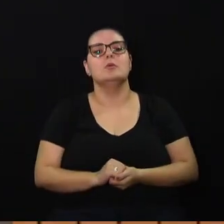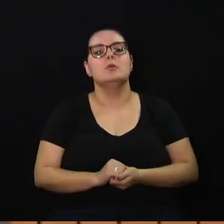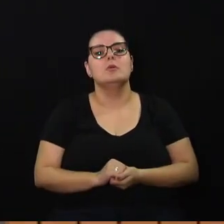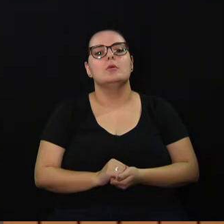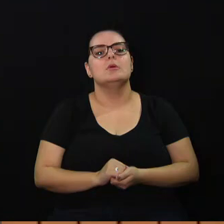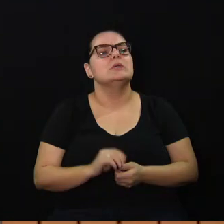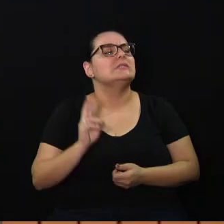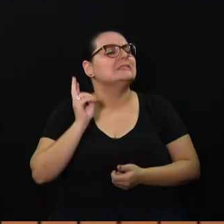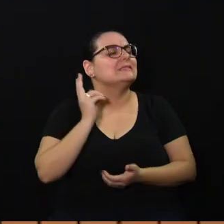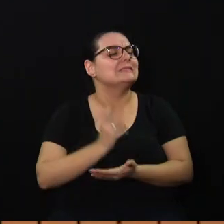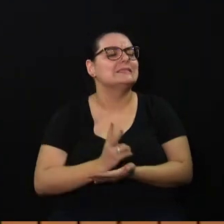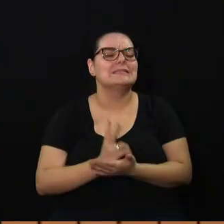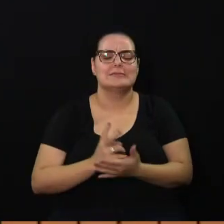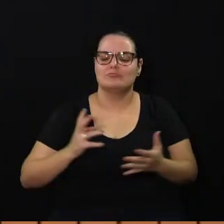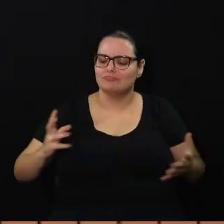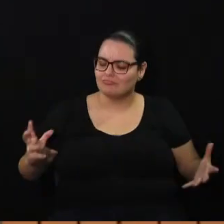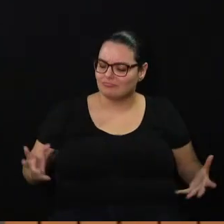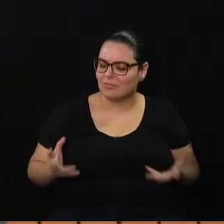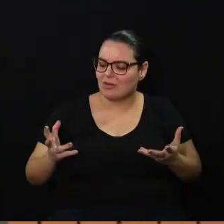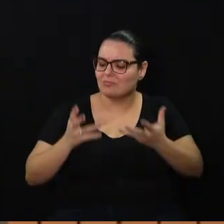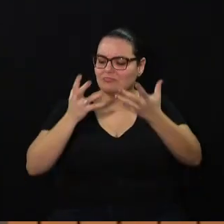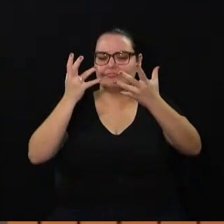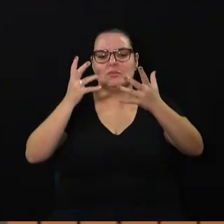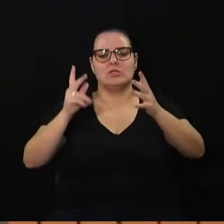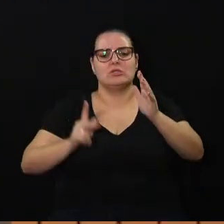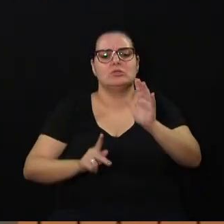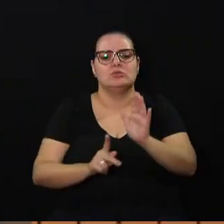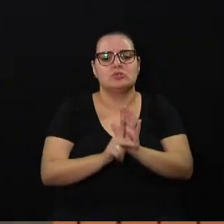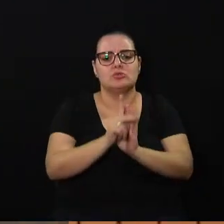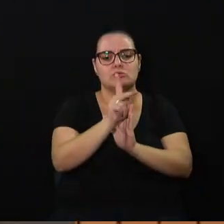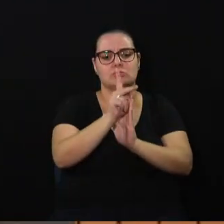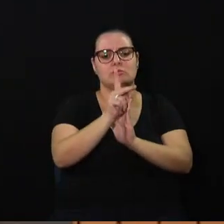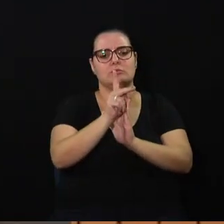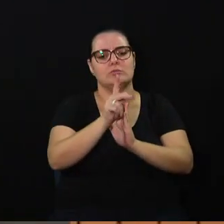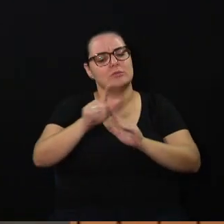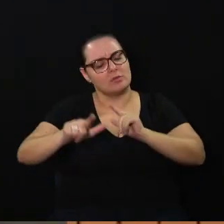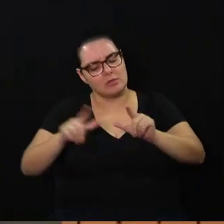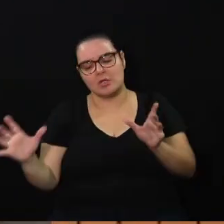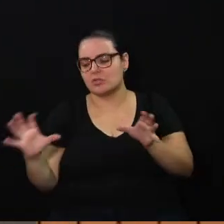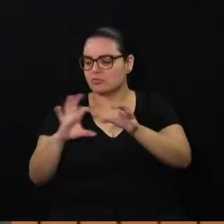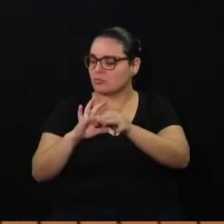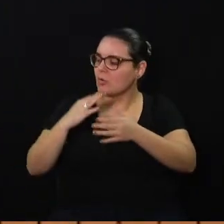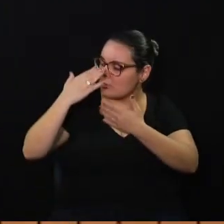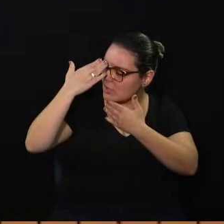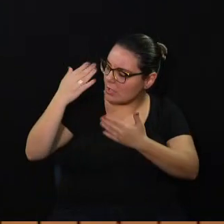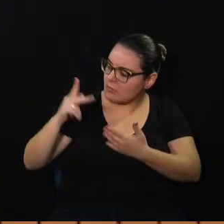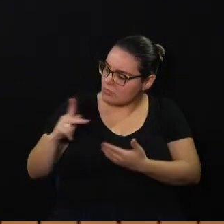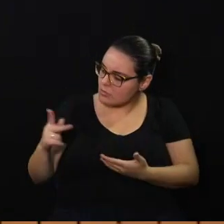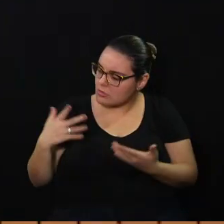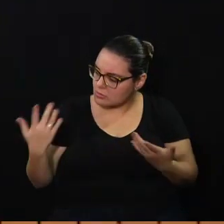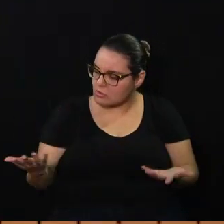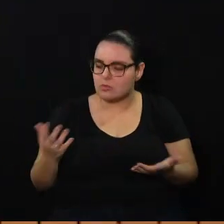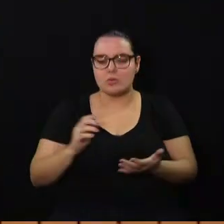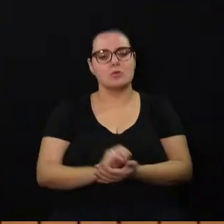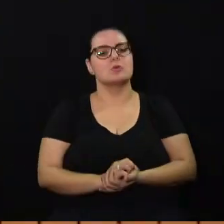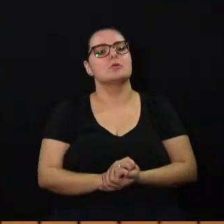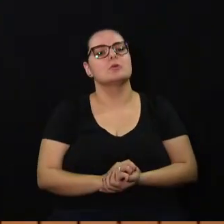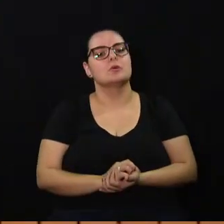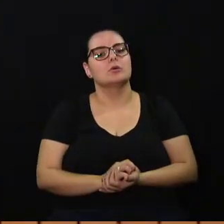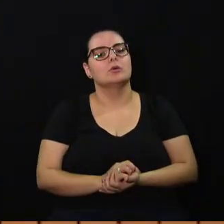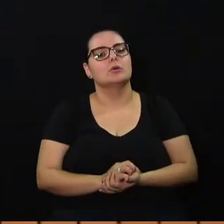projeto que nós possamos trabalhar aqui sempre país está obrigado em nome do professor e nós estamos sempre